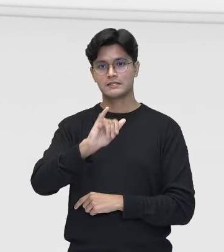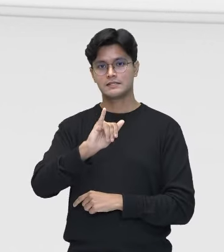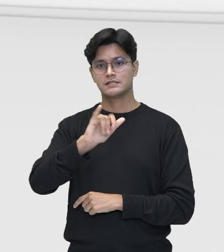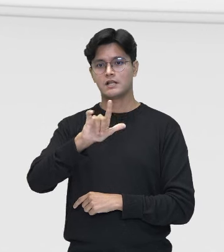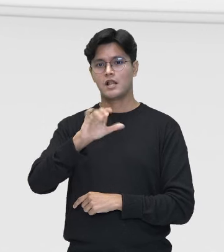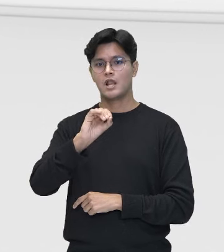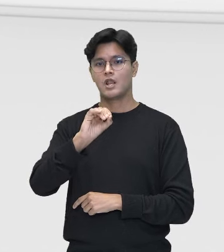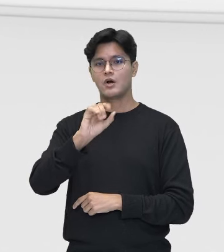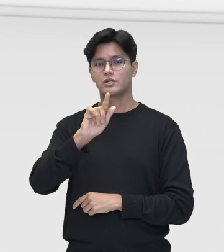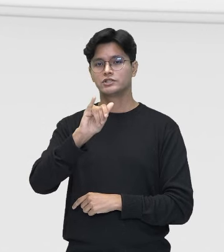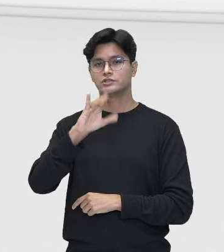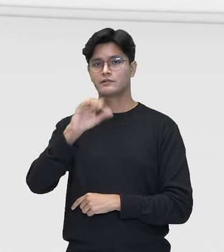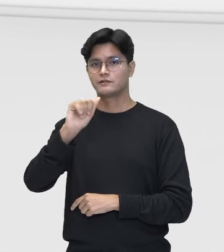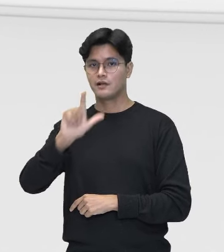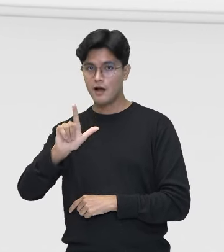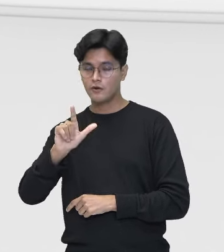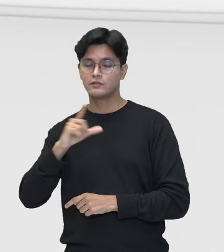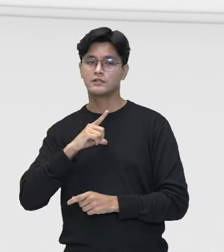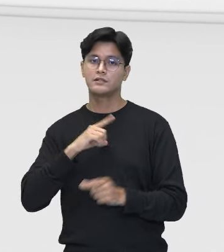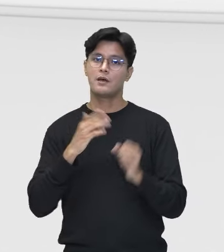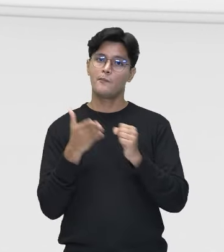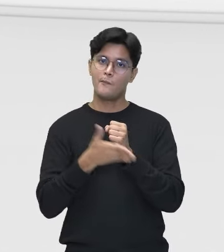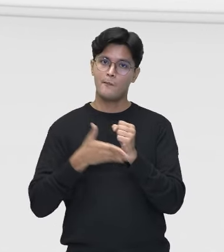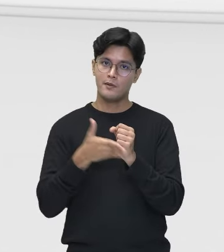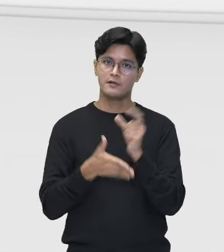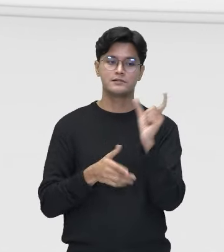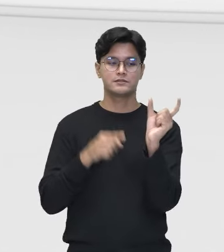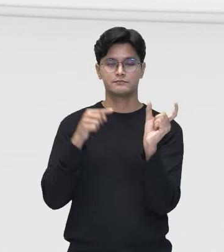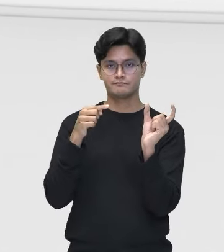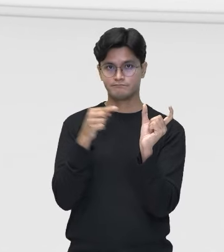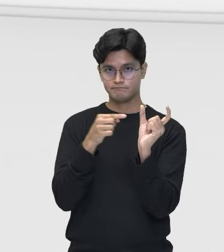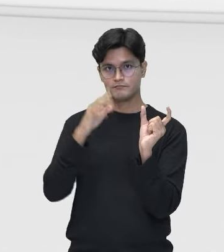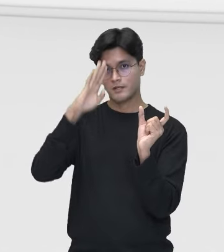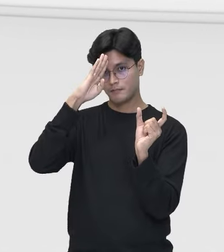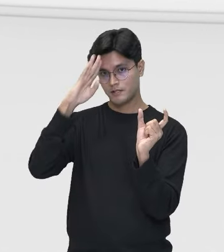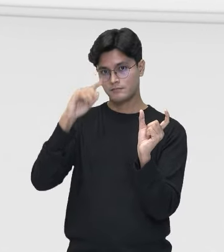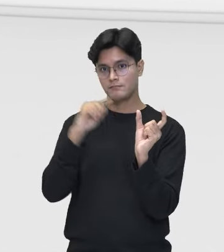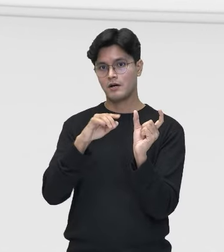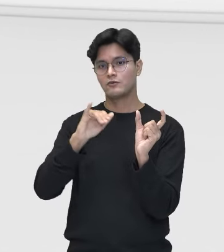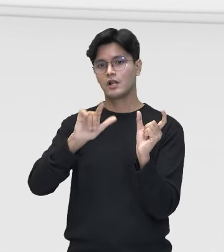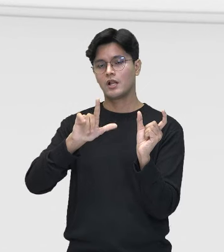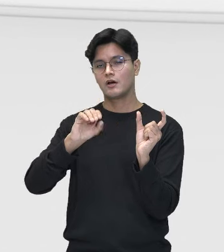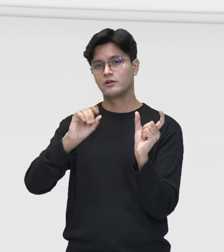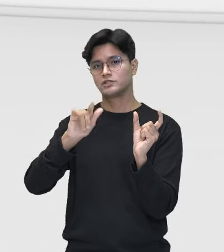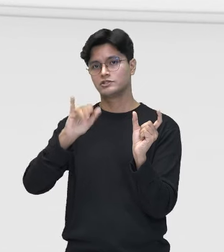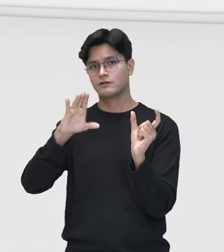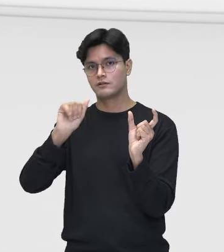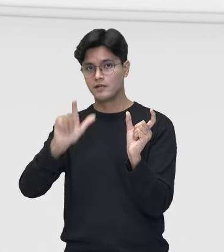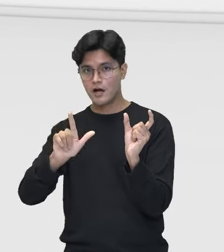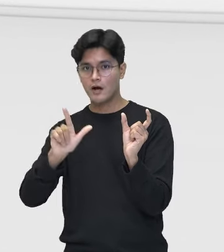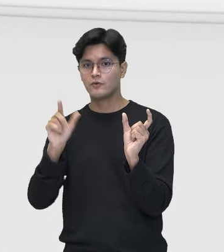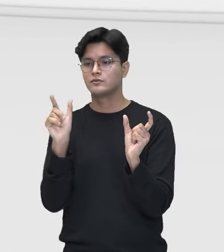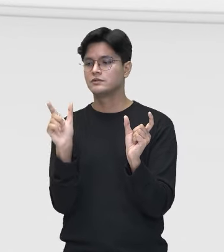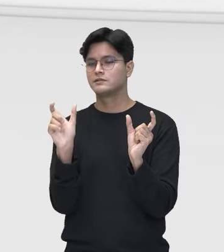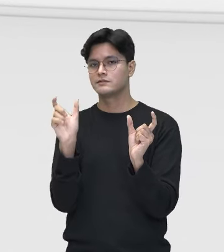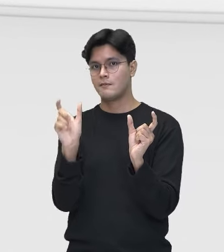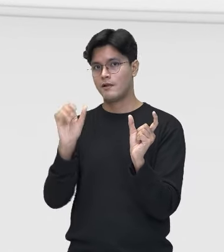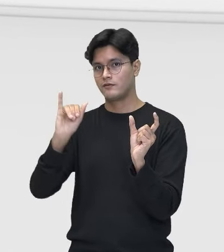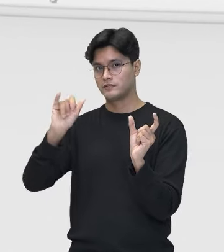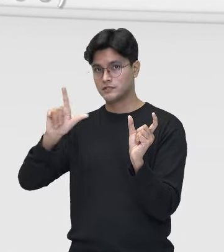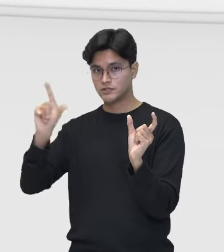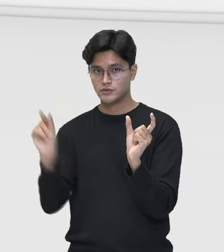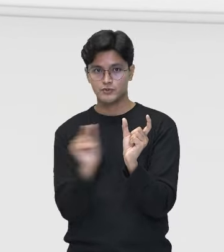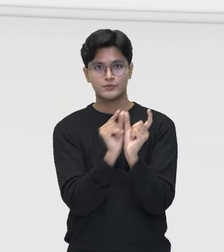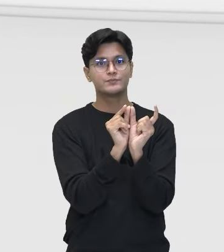lógico. Quando eu coloquei o will na frente, qual é a ideia? Ilógico. 2 mais 2 não pode ser 5, ok? Continuando, vamos ver